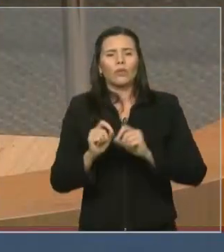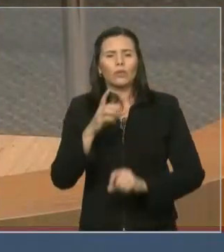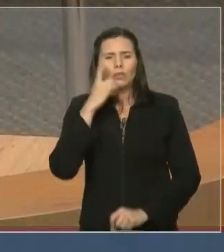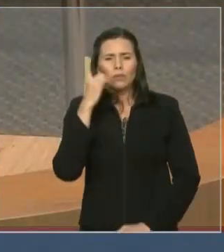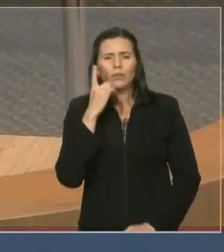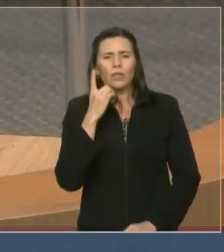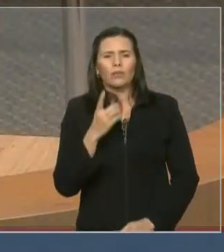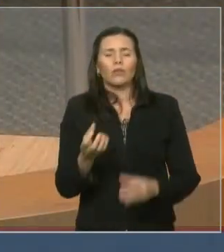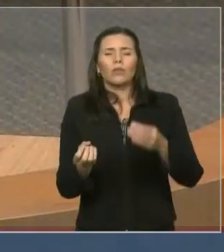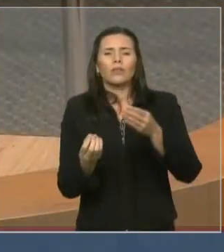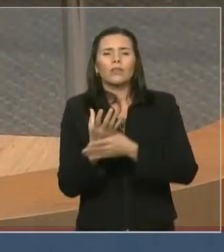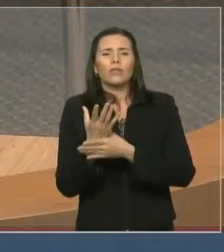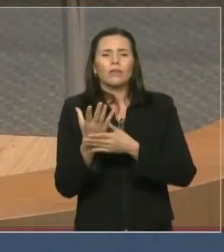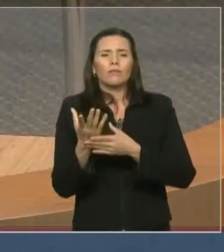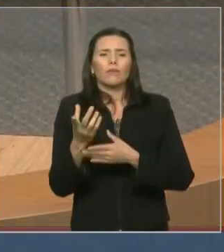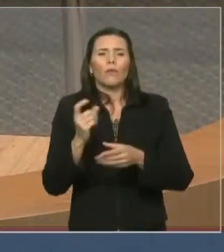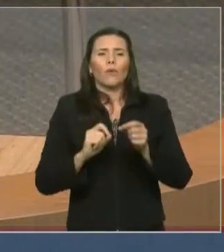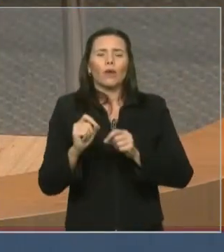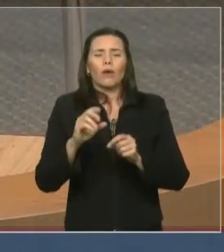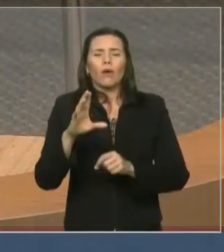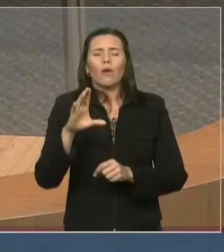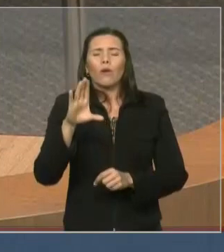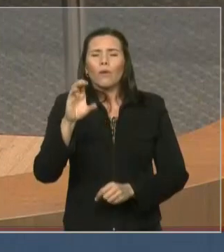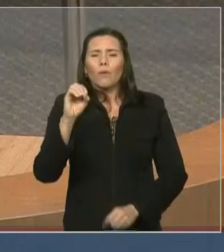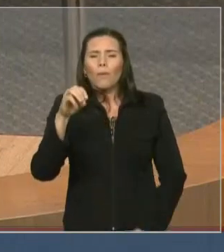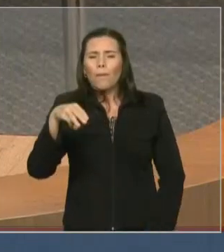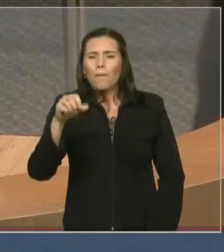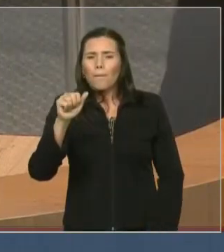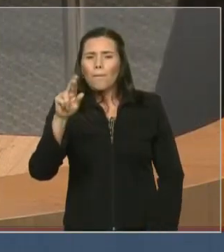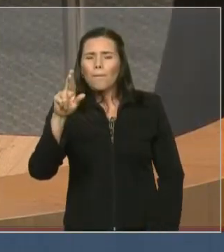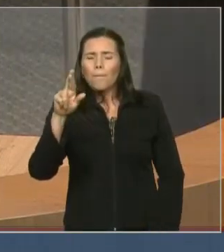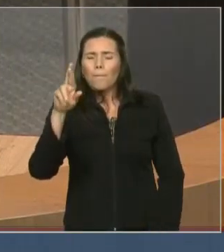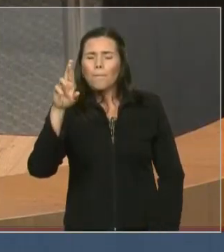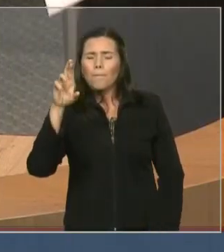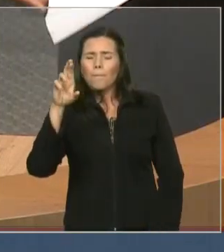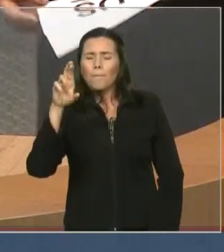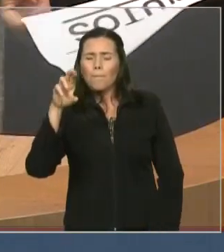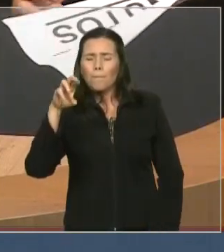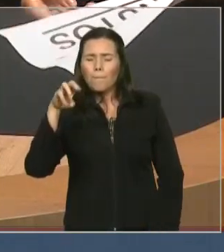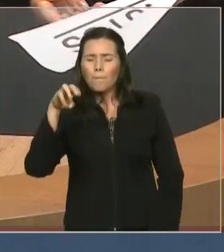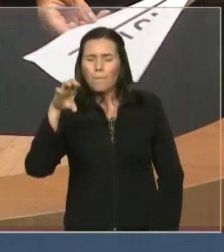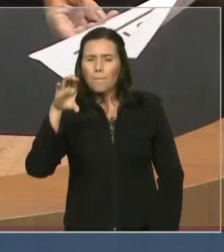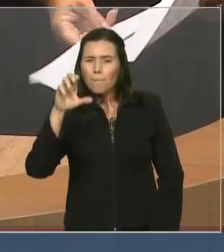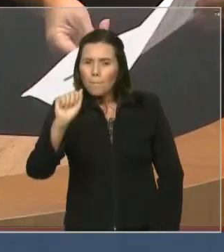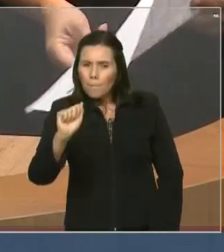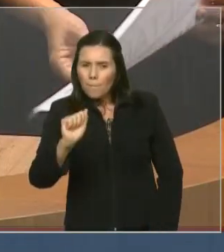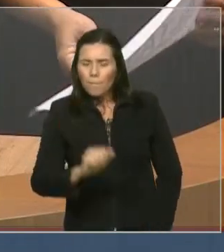tinha um trabalho assim de folho. E esse trabalho que o deputado